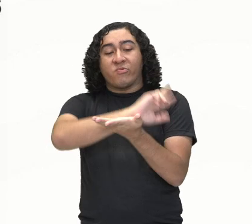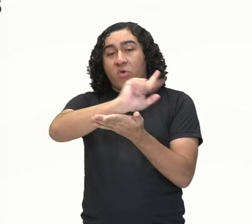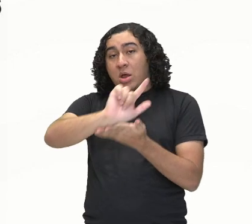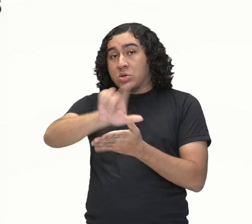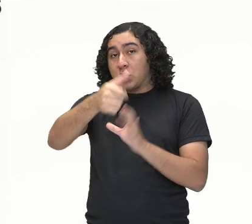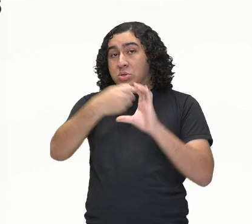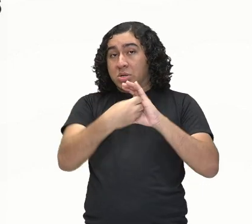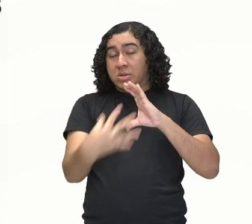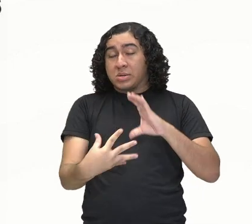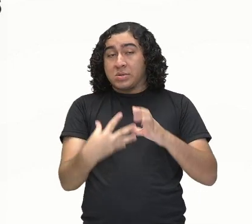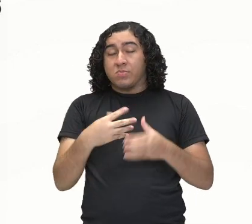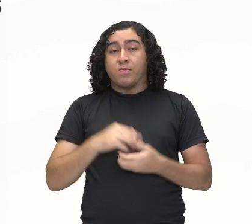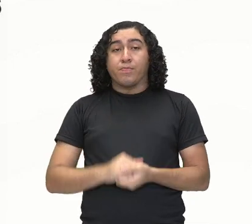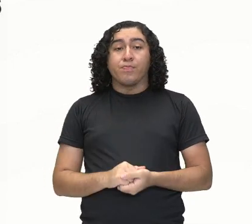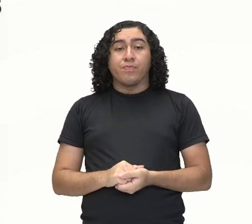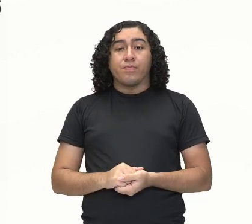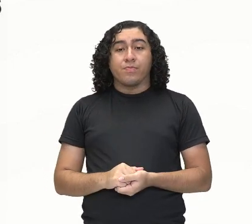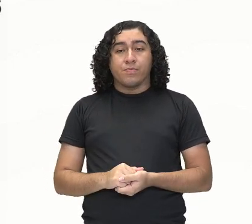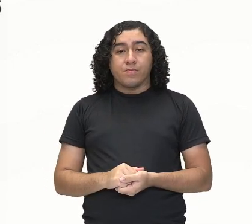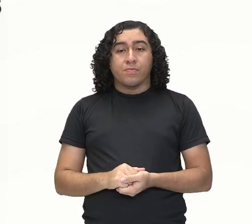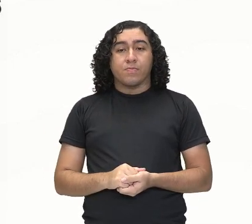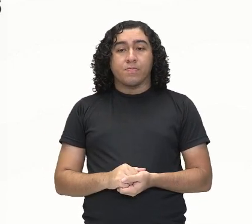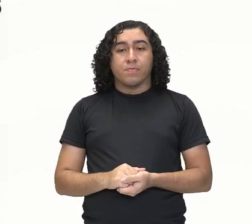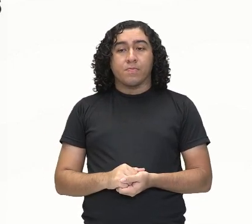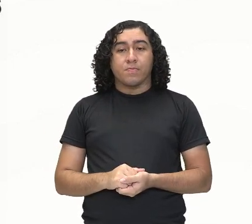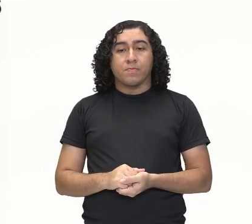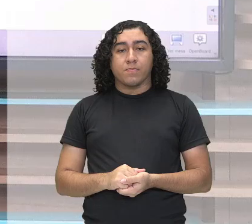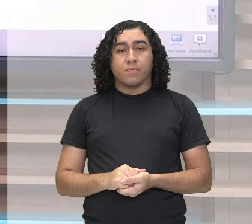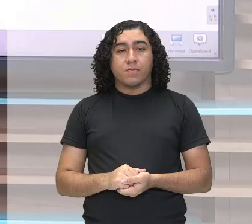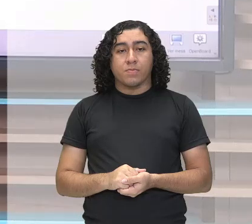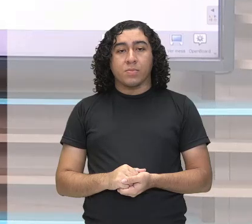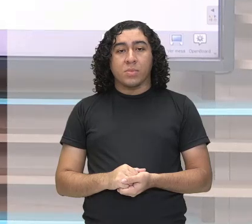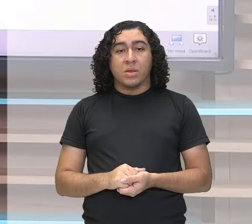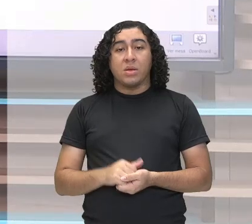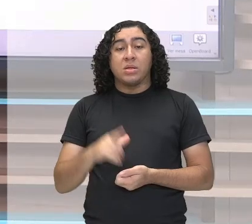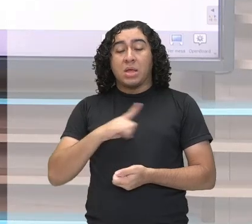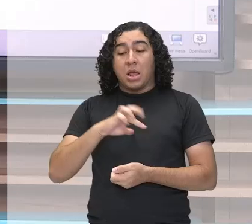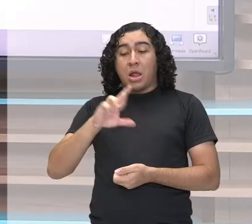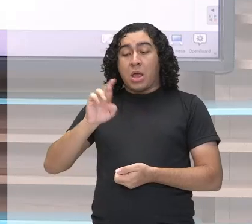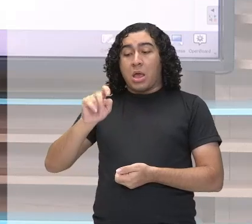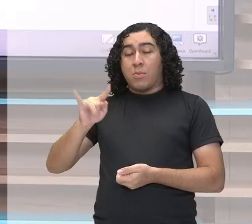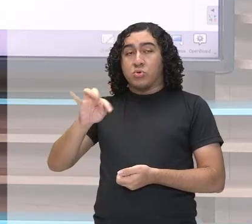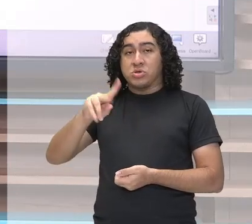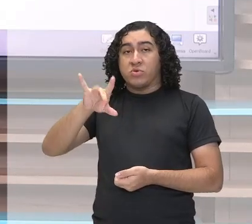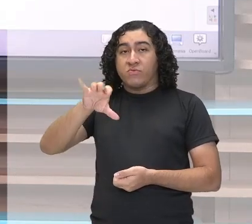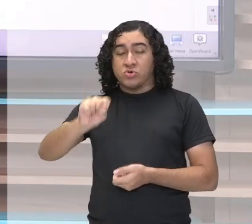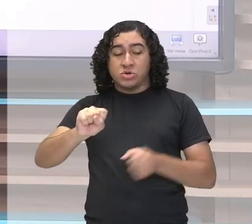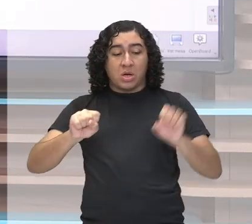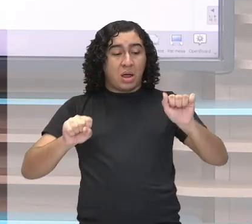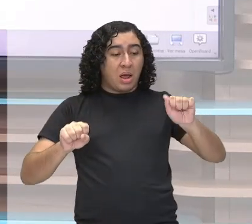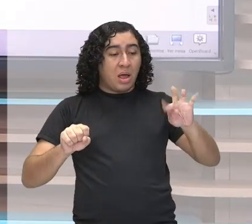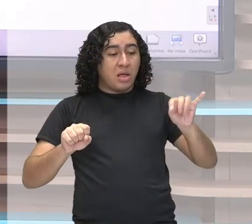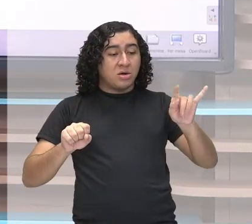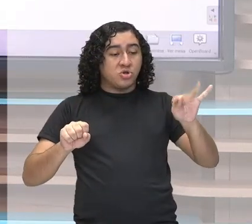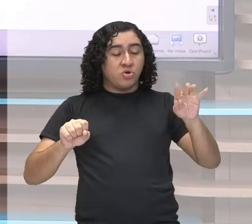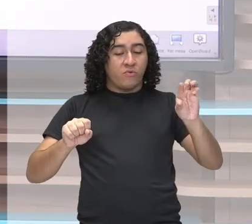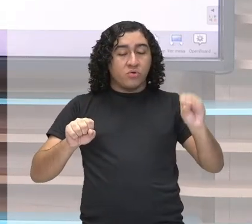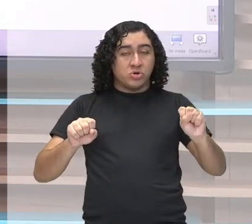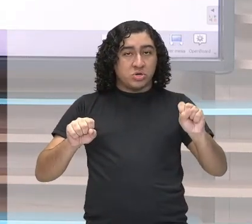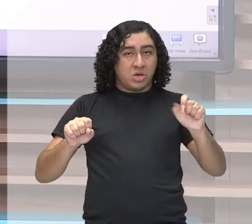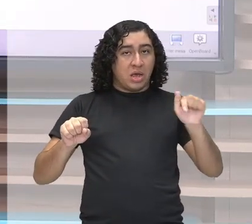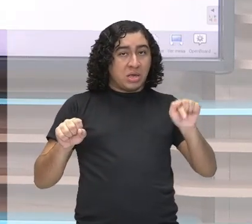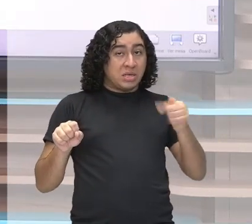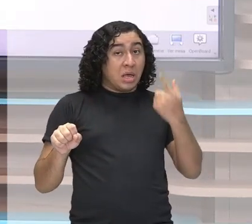bom? Então, nós temos aí os fatores repulsivos e os fatores atrativos. Então, se eu estou